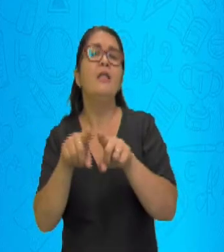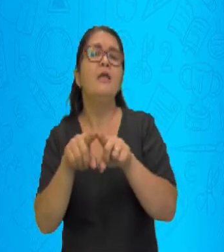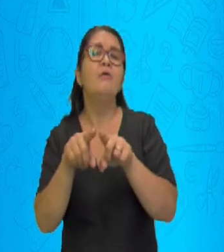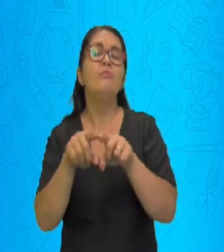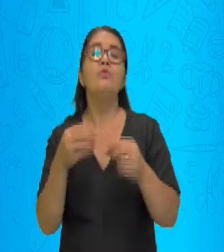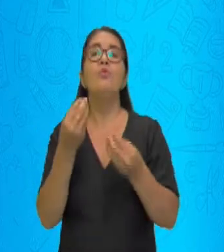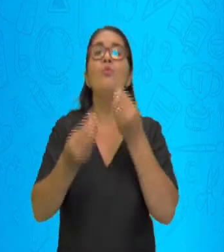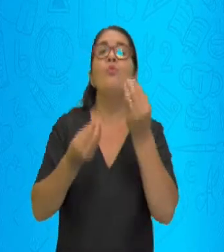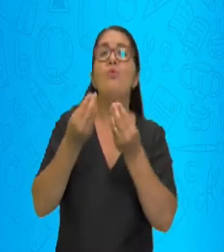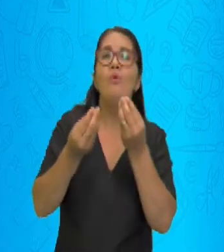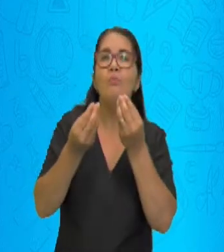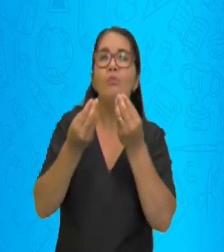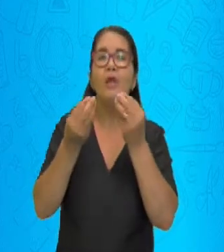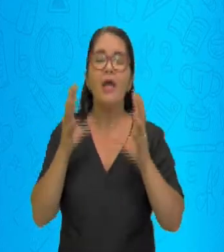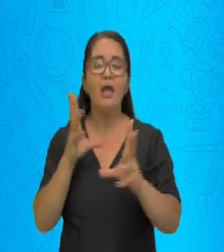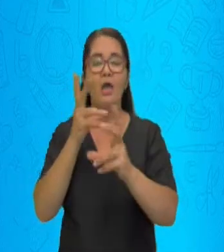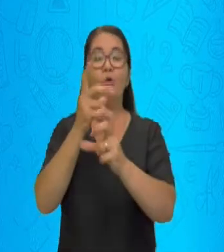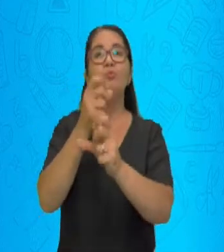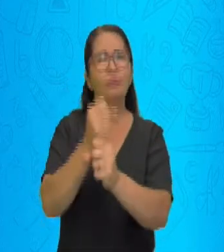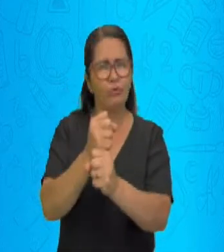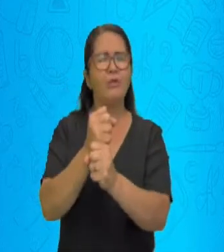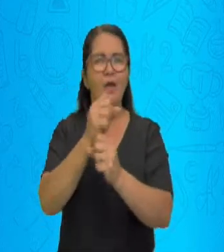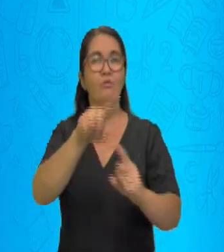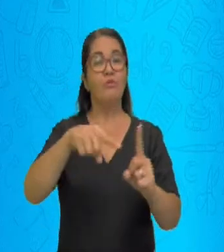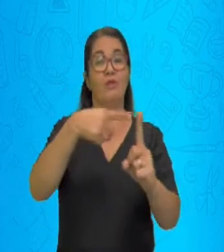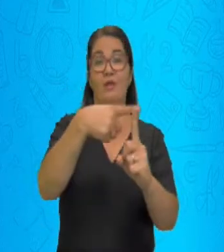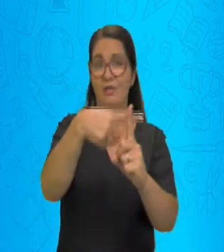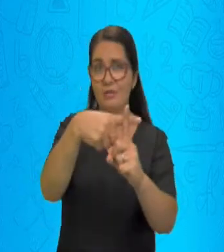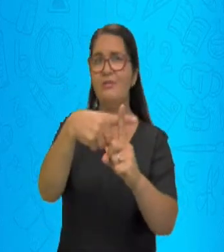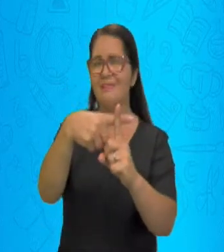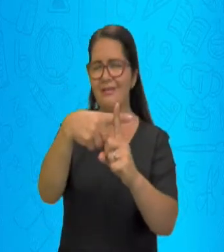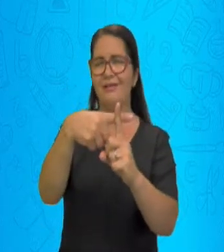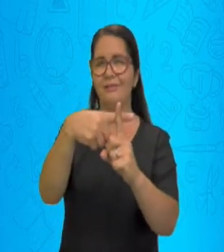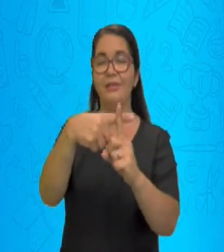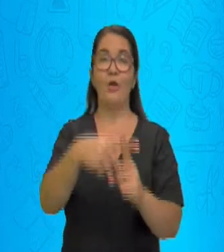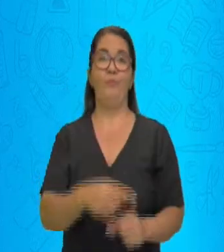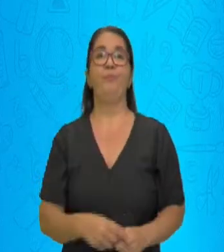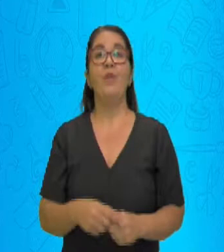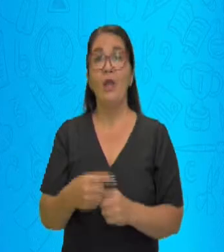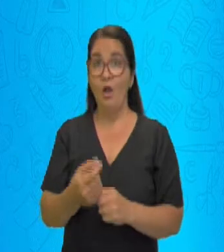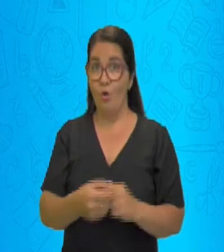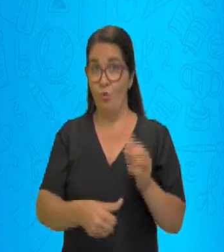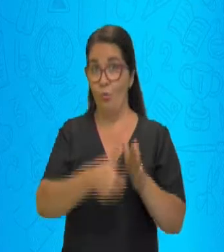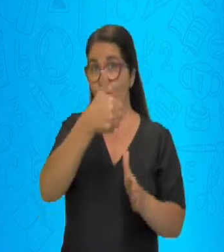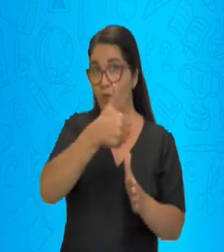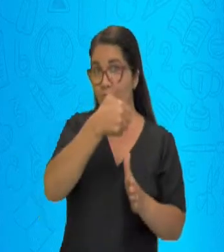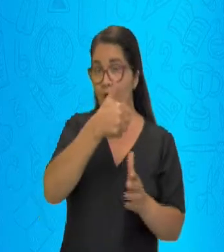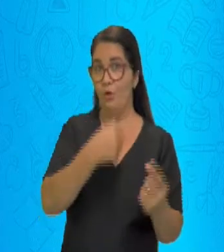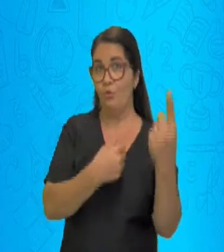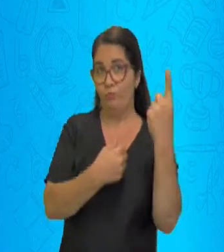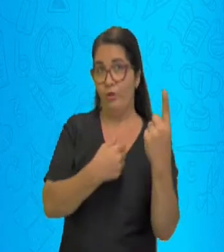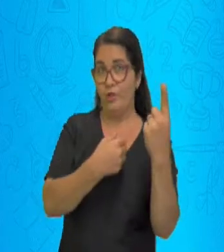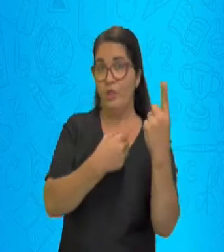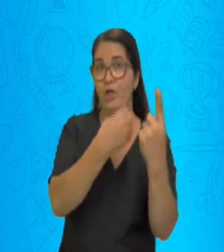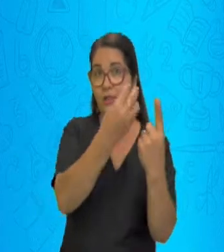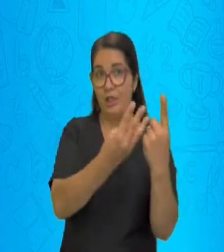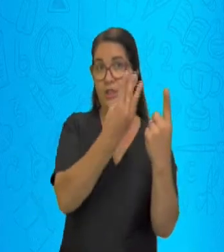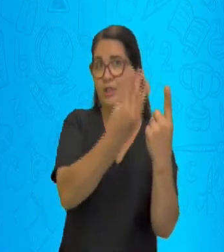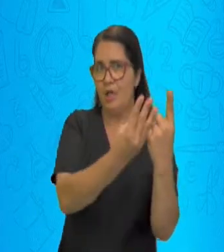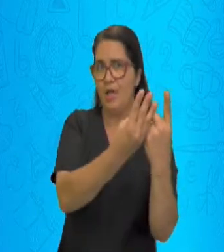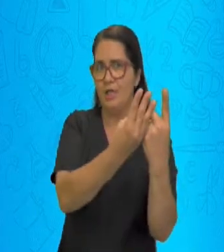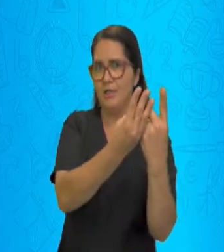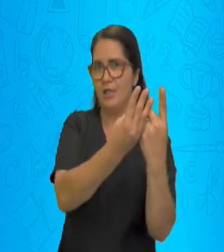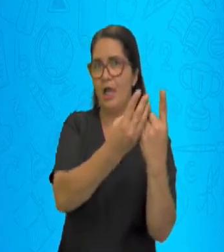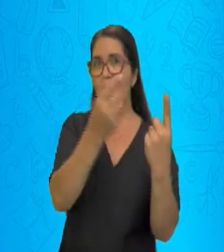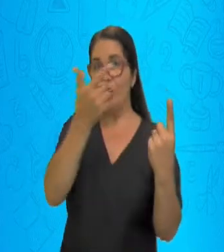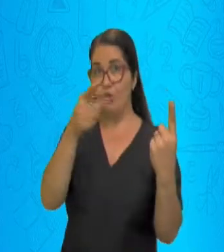o agrupamento para fazer a adição. Então, o primeiro jogador, ele tem 3 bolas de gude e o outro tem